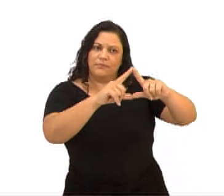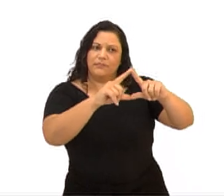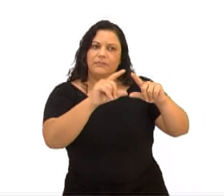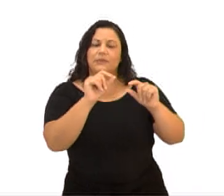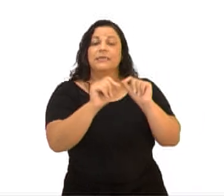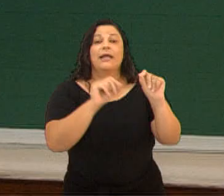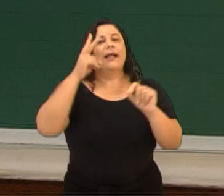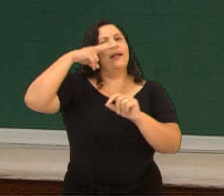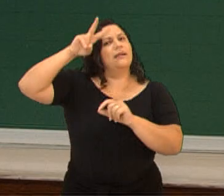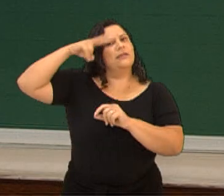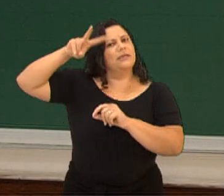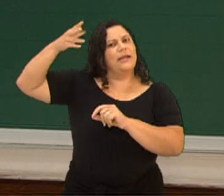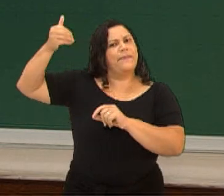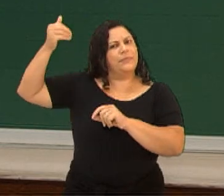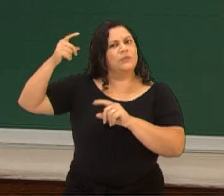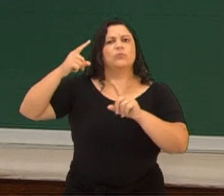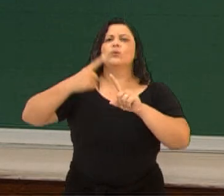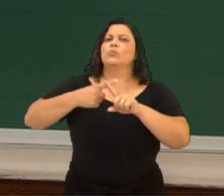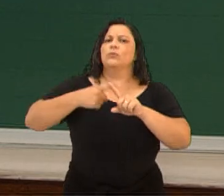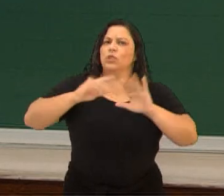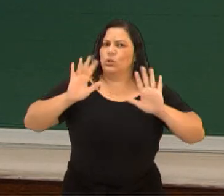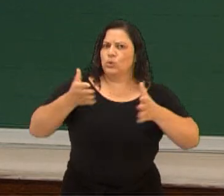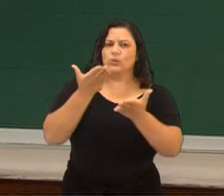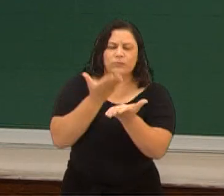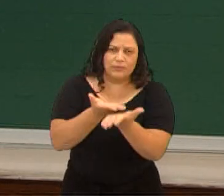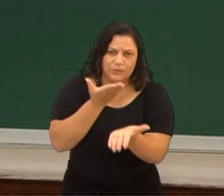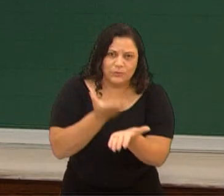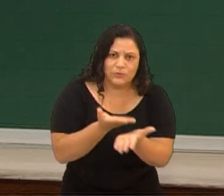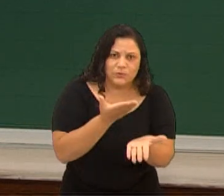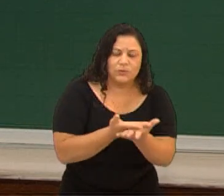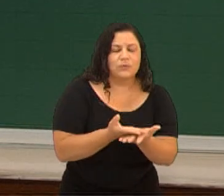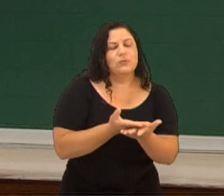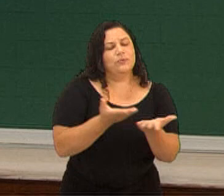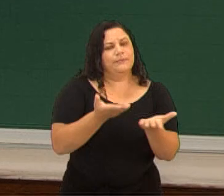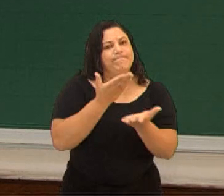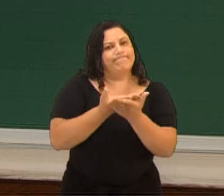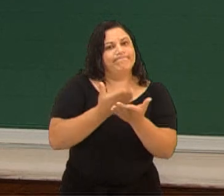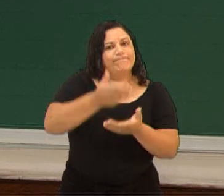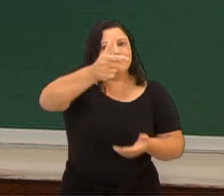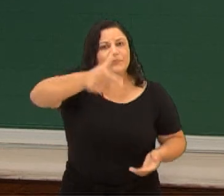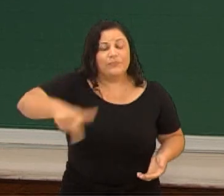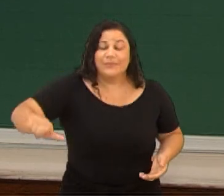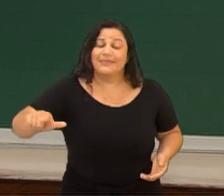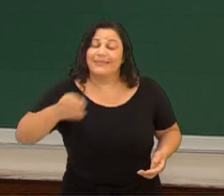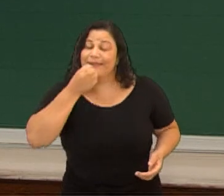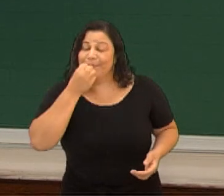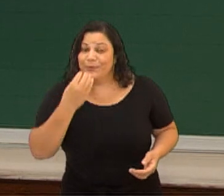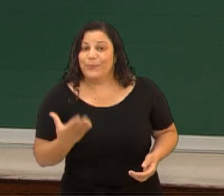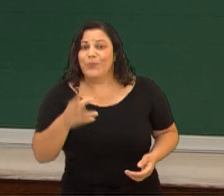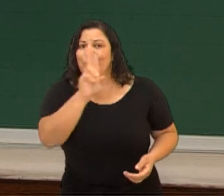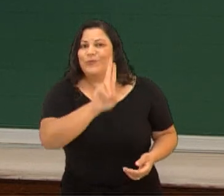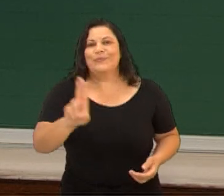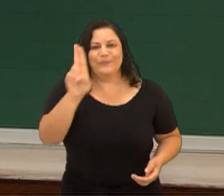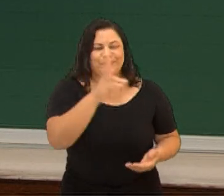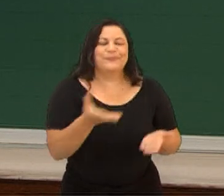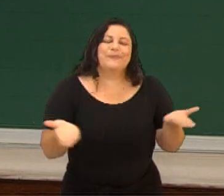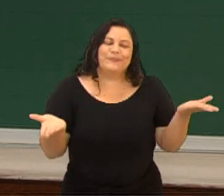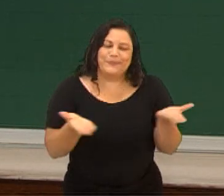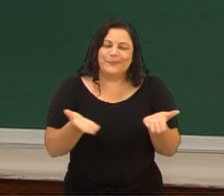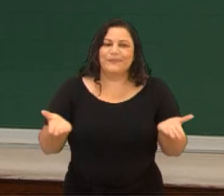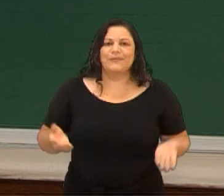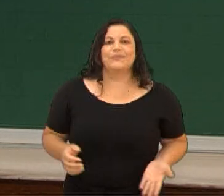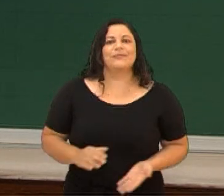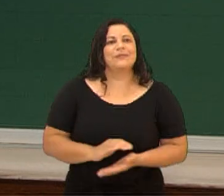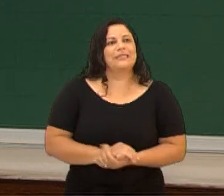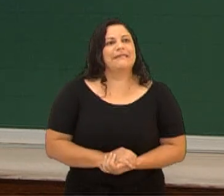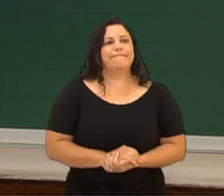Então, relembrando porque a gente já viu tudo isso, mas é sempre bom estar estudando novamente, porque nós vamos utilizar na aula de hoje. Então,